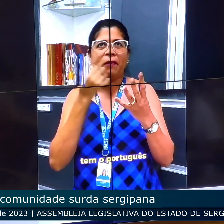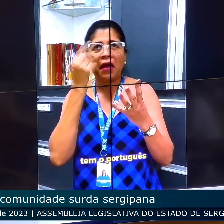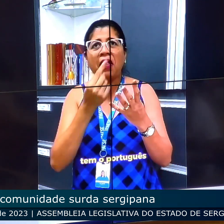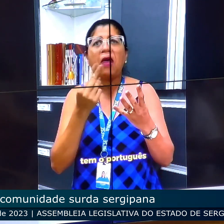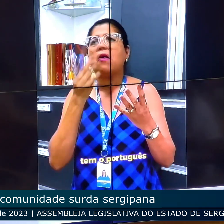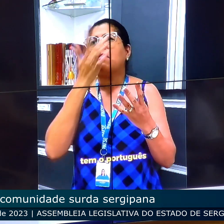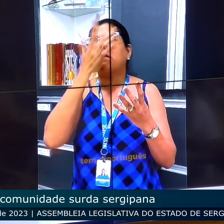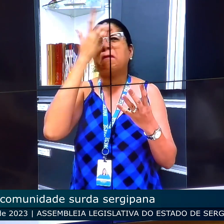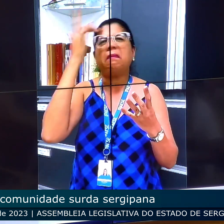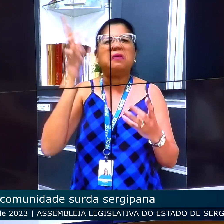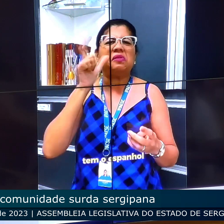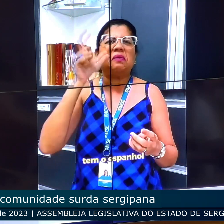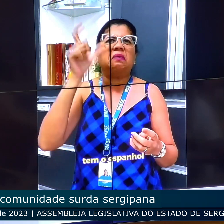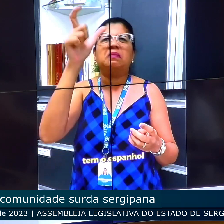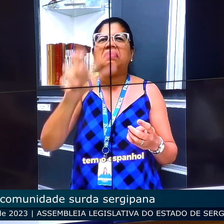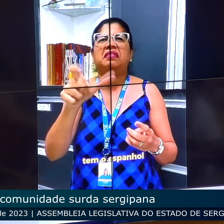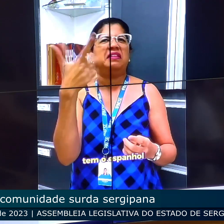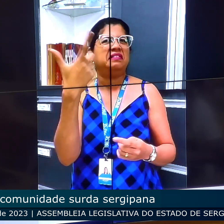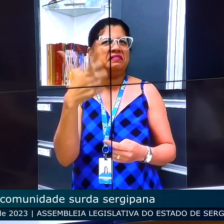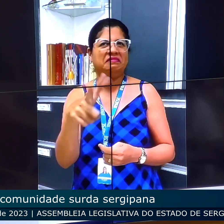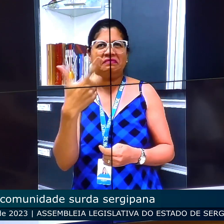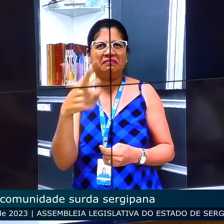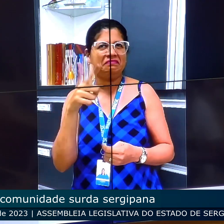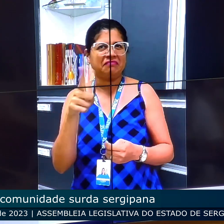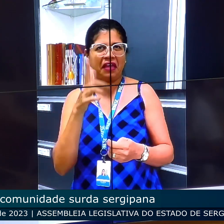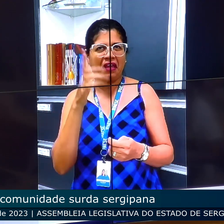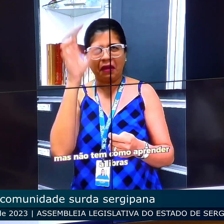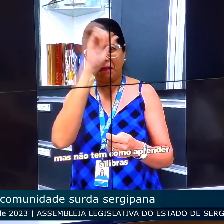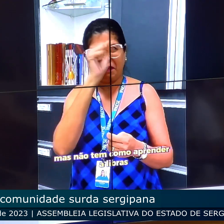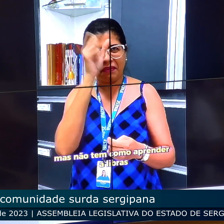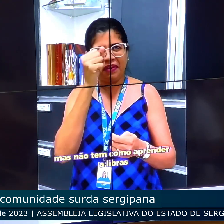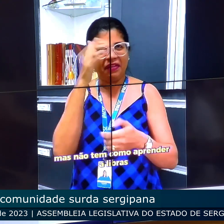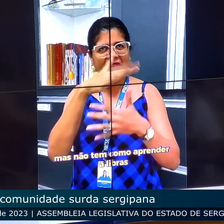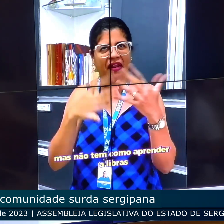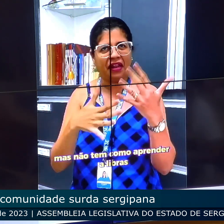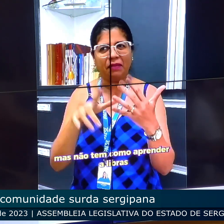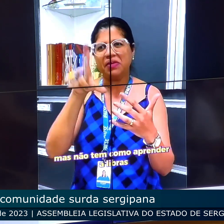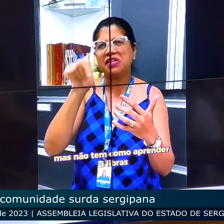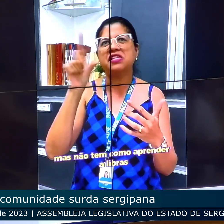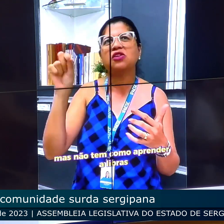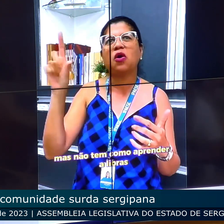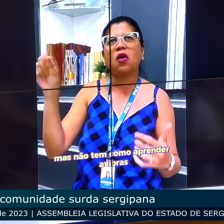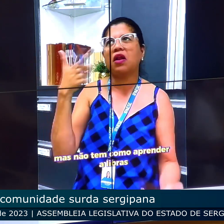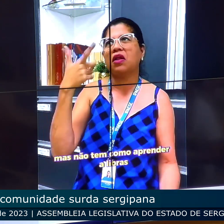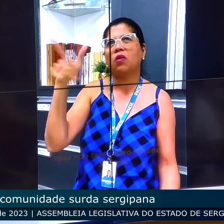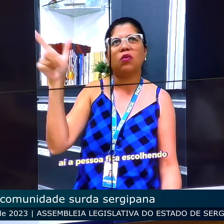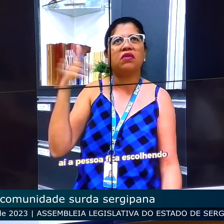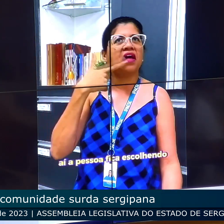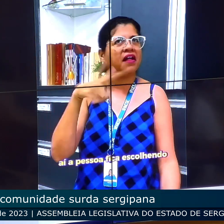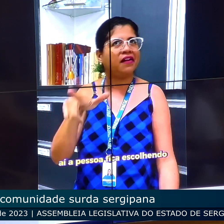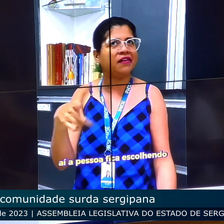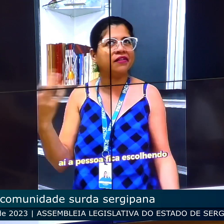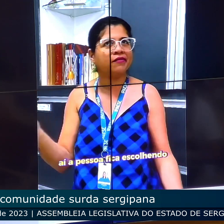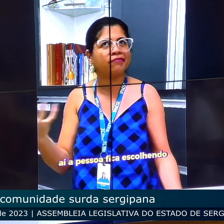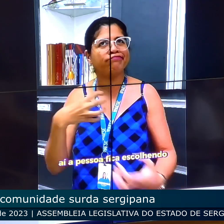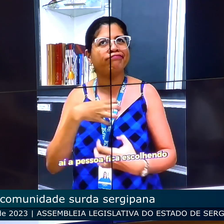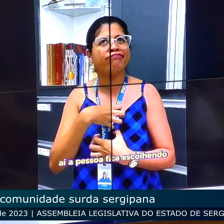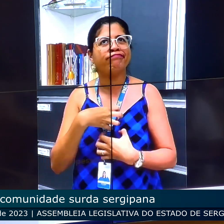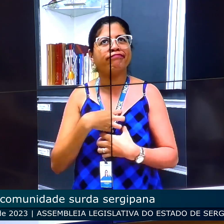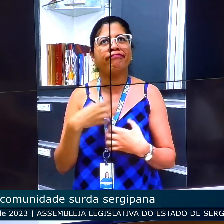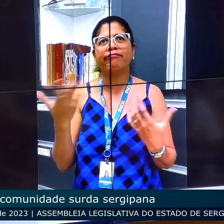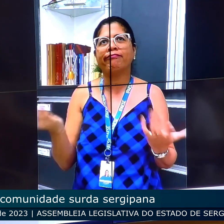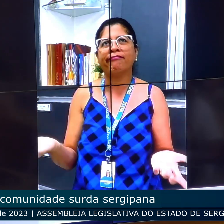tem o português, tem o espanhol. Mas não tem como aprender a Libras, aí a pessoa fica